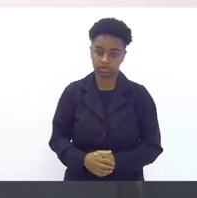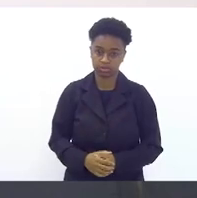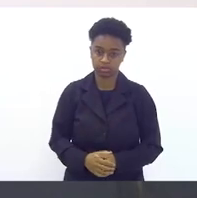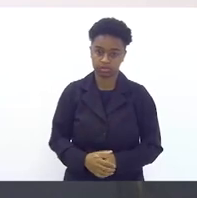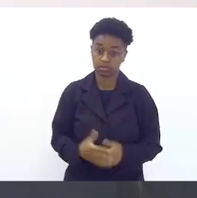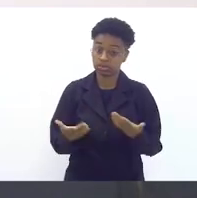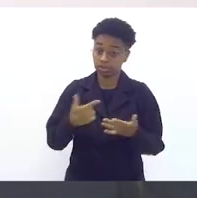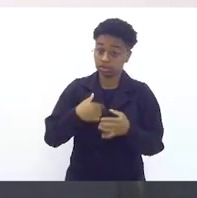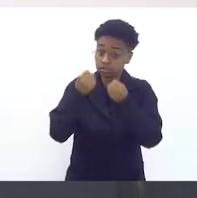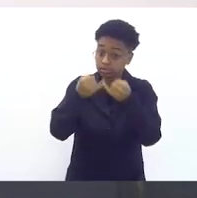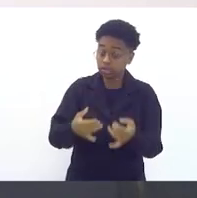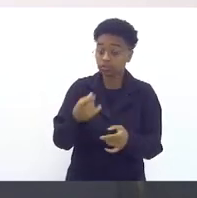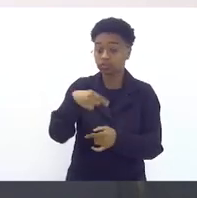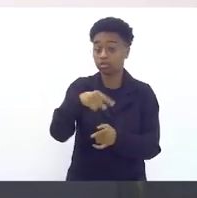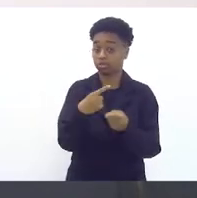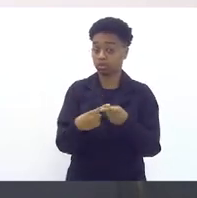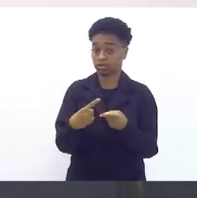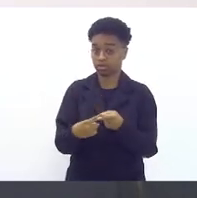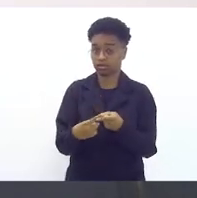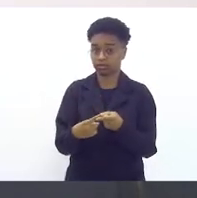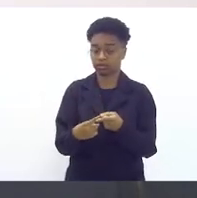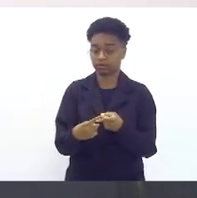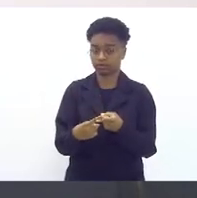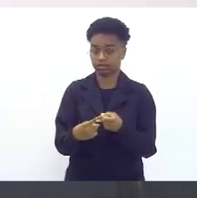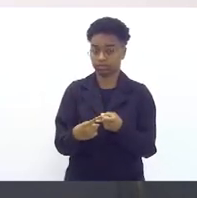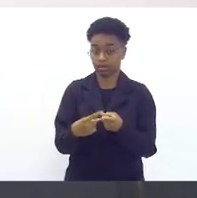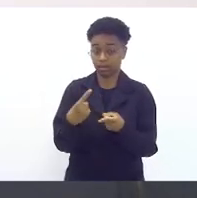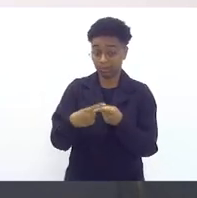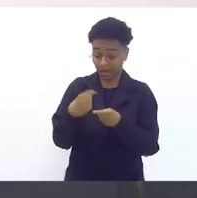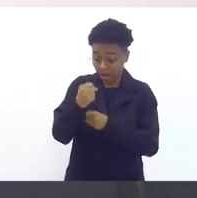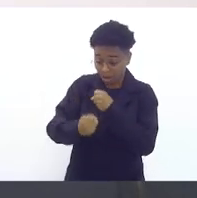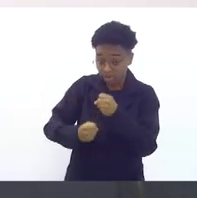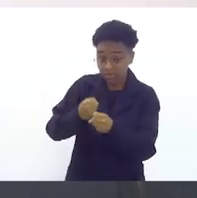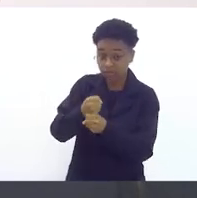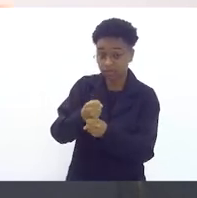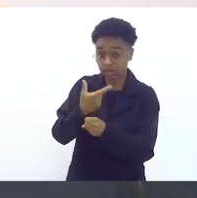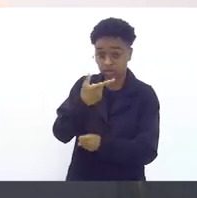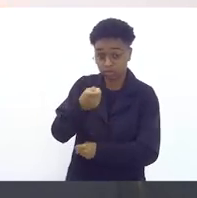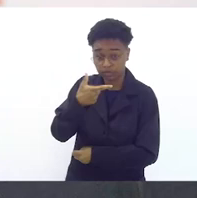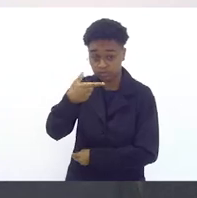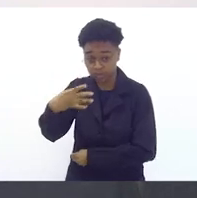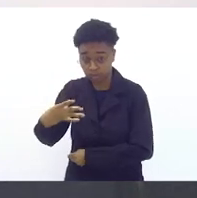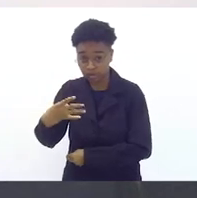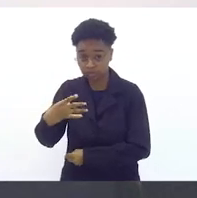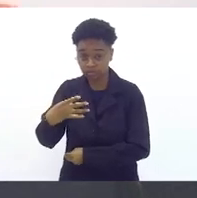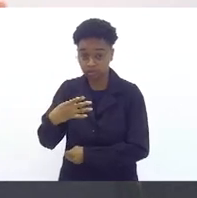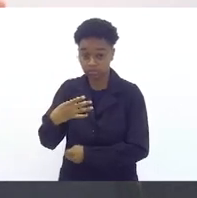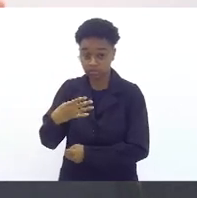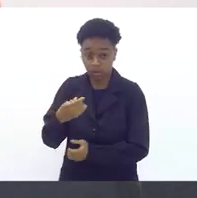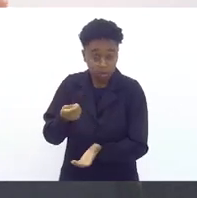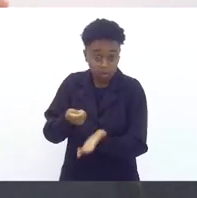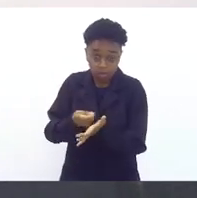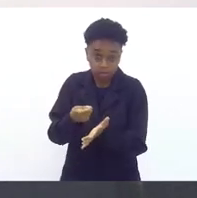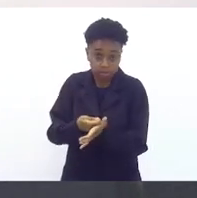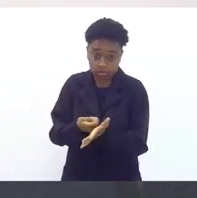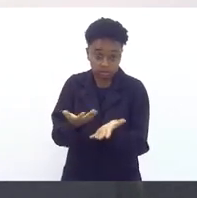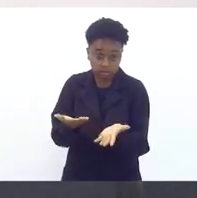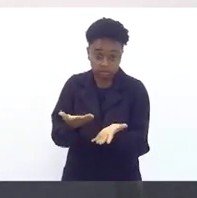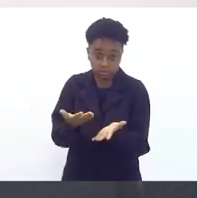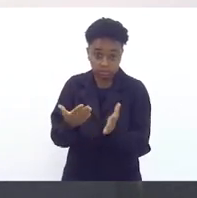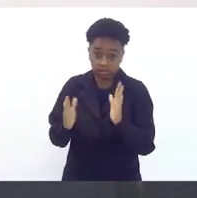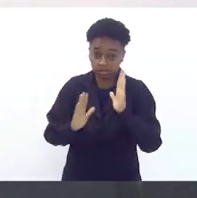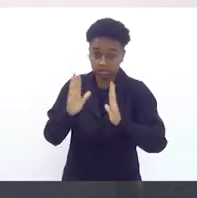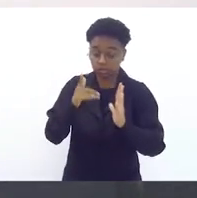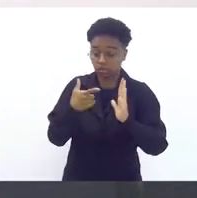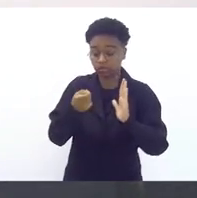Por que eu estou afirmando isso? Porque o ano que vem, obrigatoriamente, 22 para 24, em